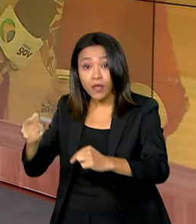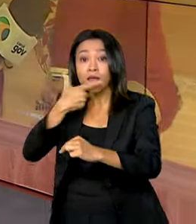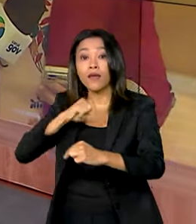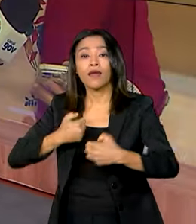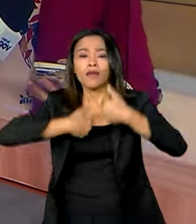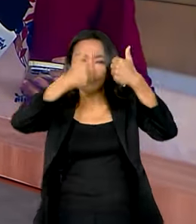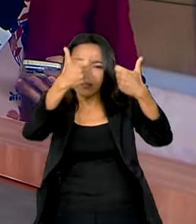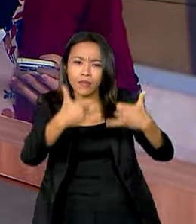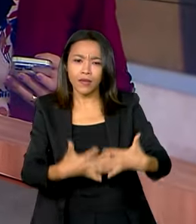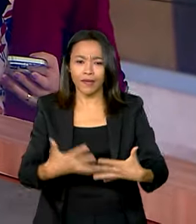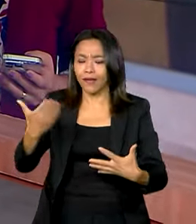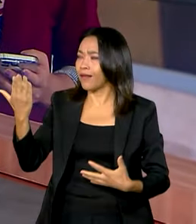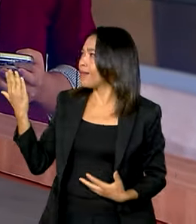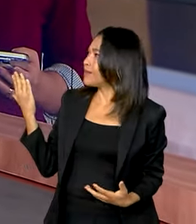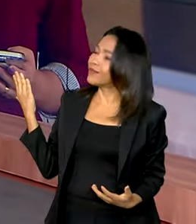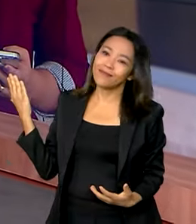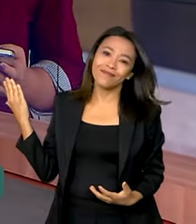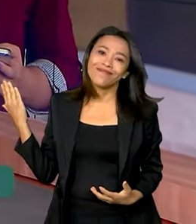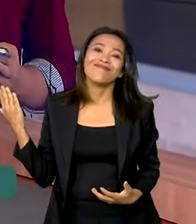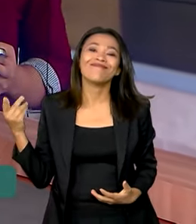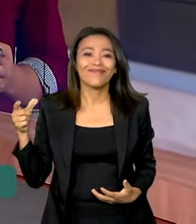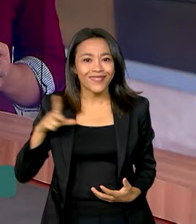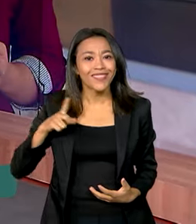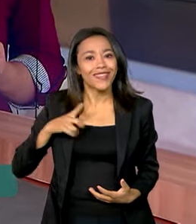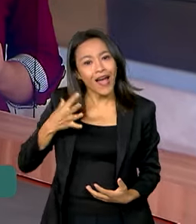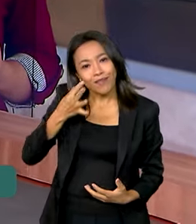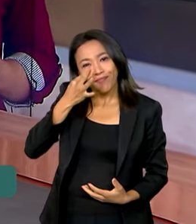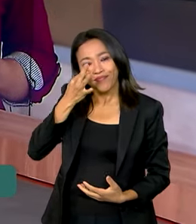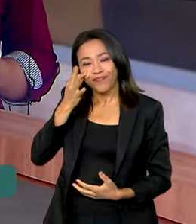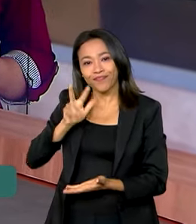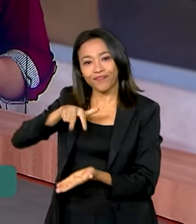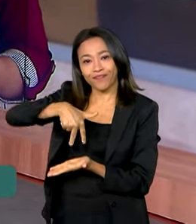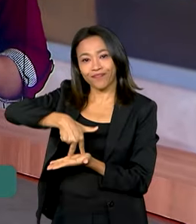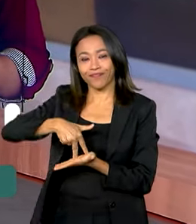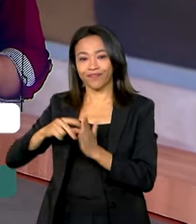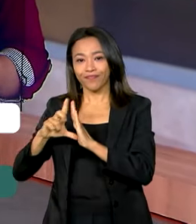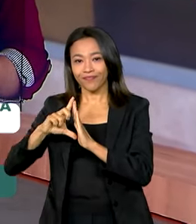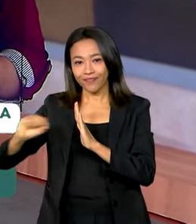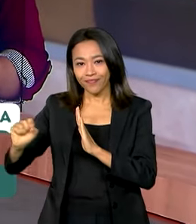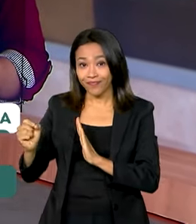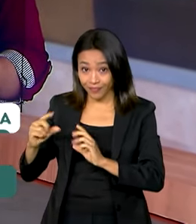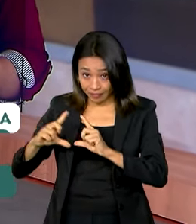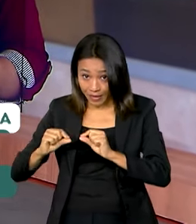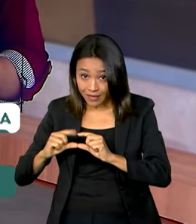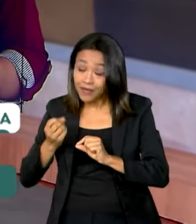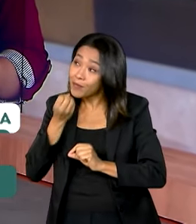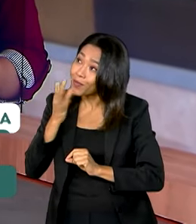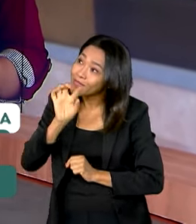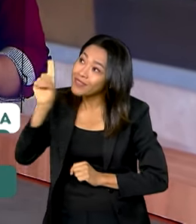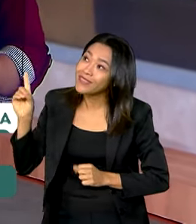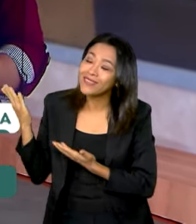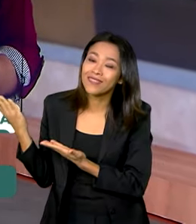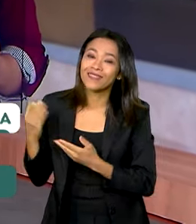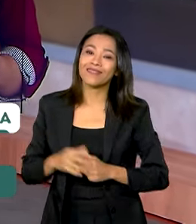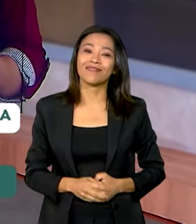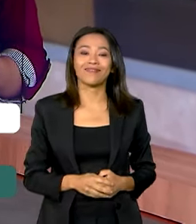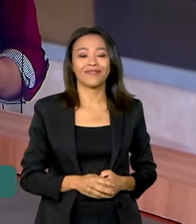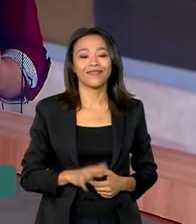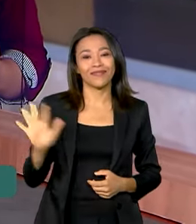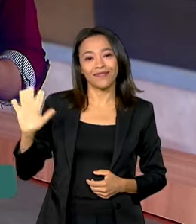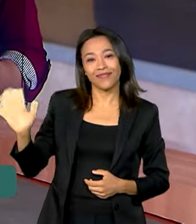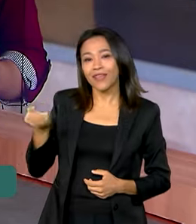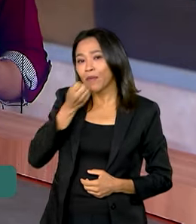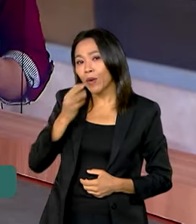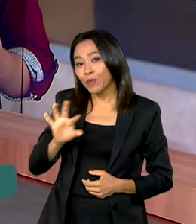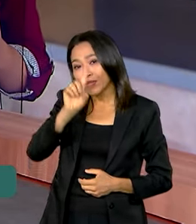vivo é a repórter Jéssica Gonçalves que está lá no Palácio do Planalto Bom dia Jéssica Oi Vanessa bom